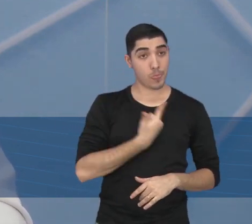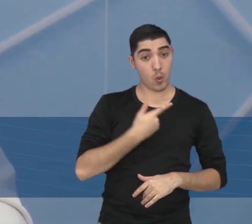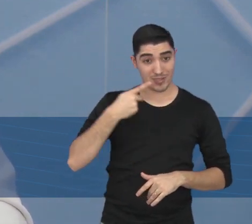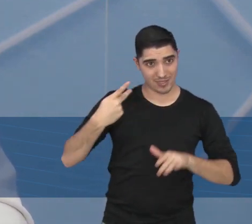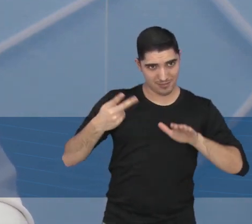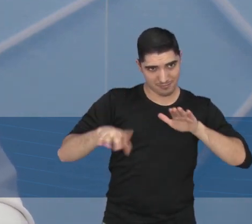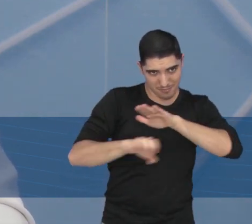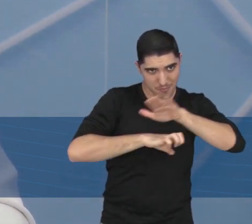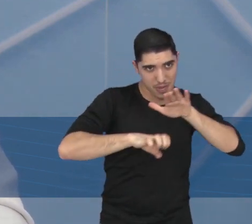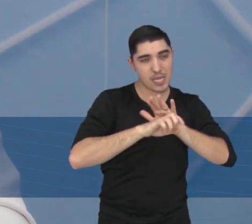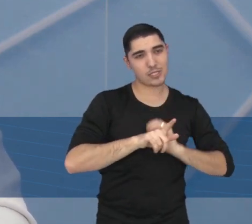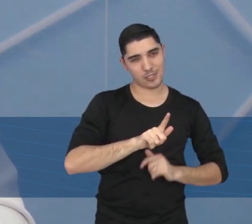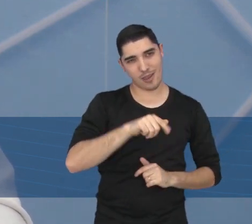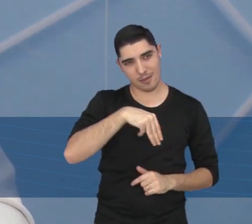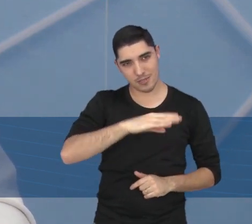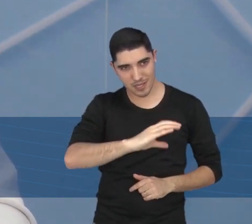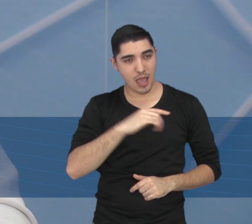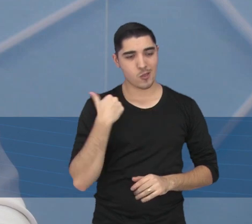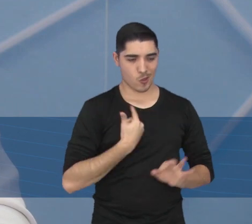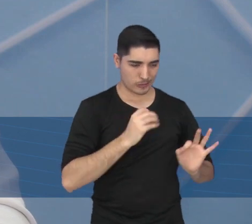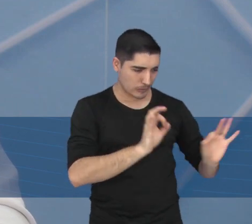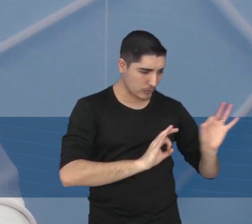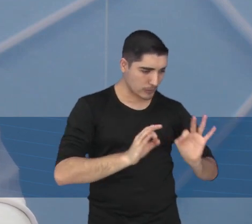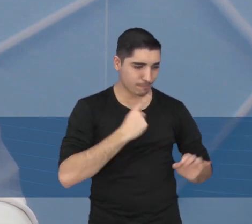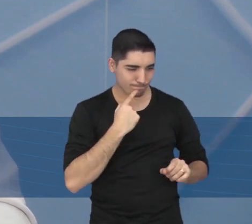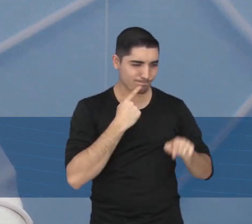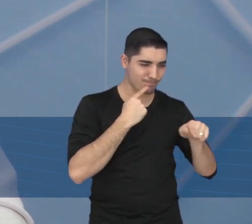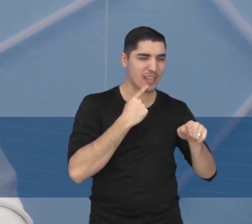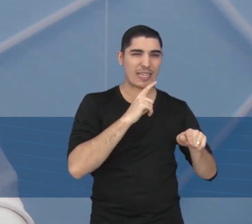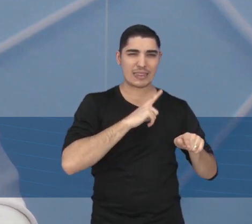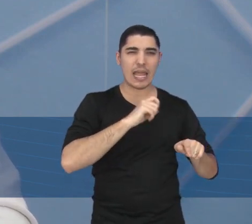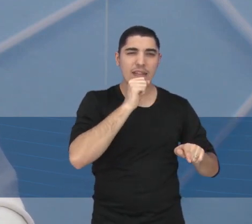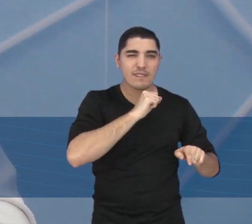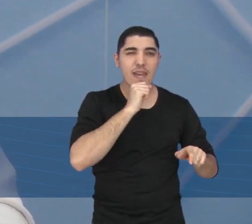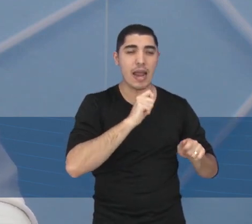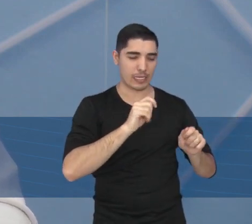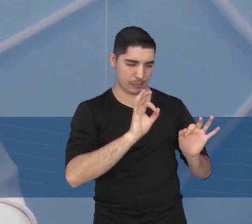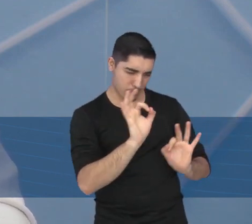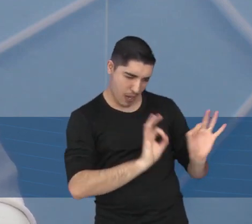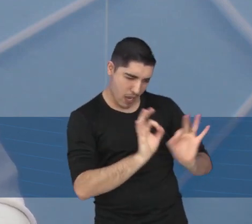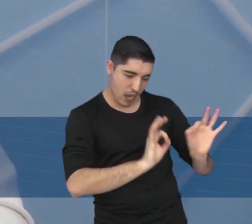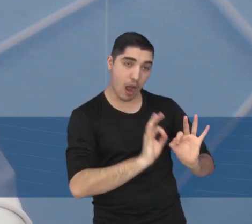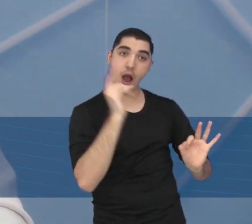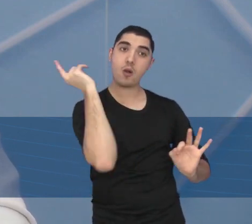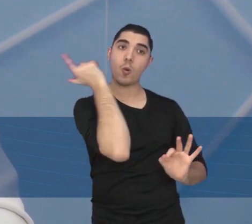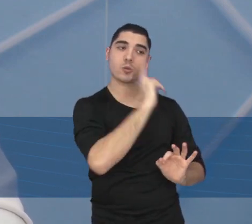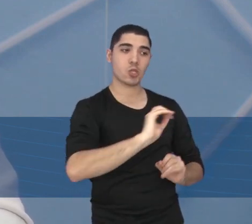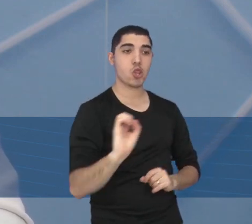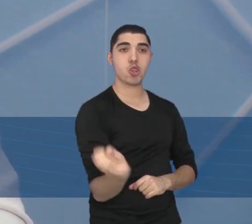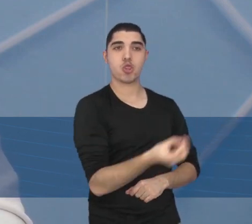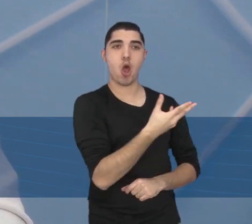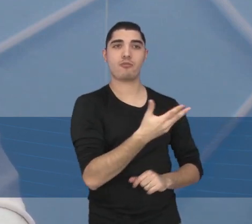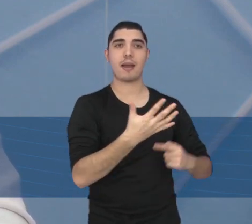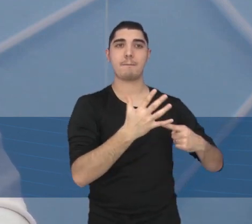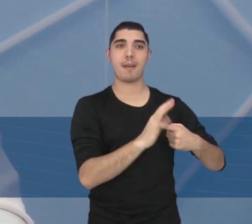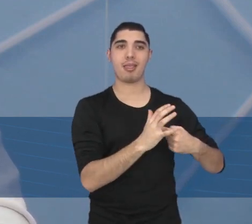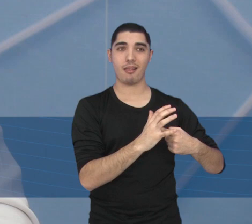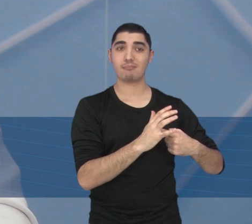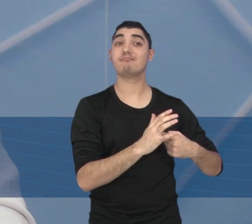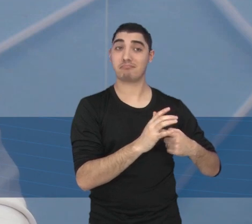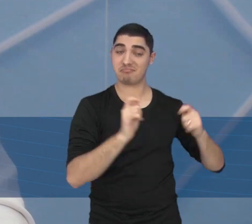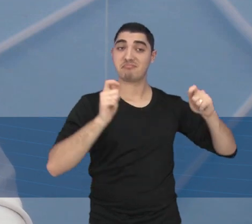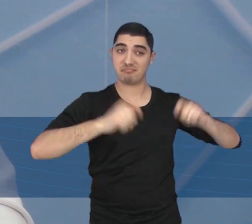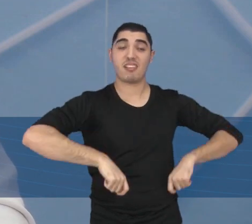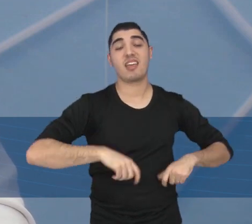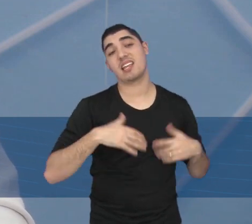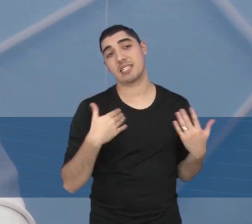engenharia da equipe da GMC, com maquinários de fora também, mas que permitem, né, a gente ter essa solução para cada tipo de equipamento. E